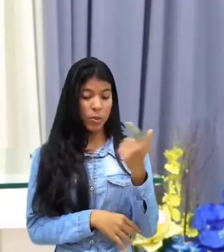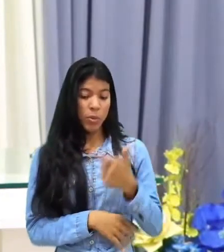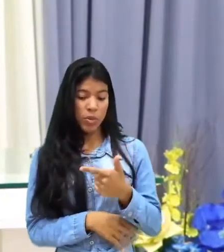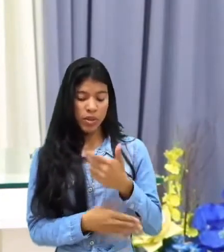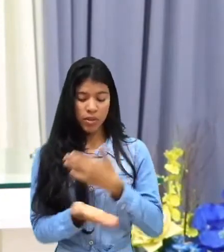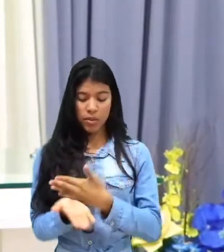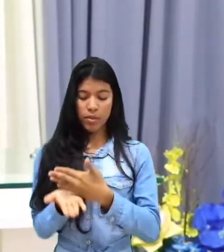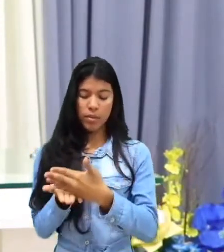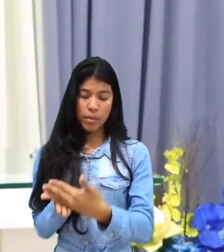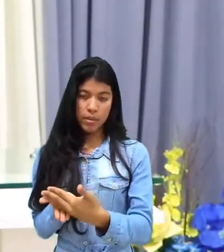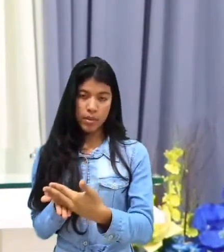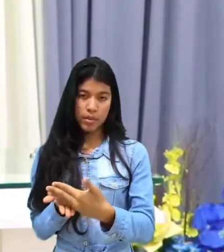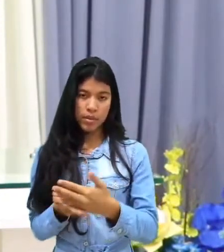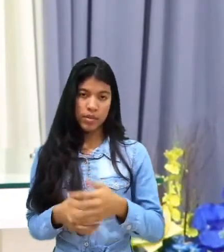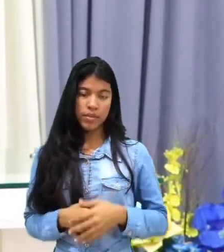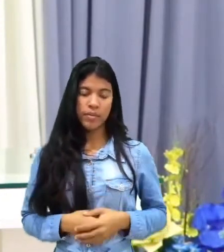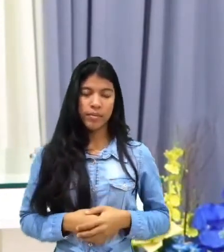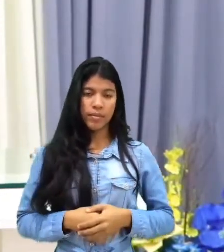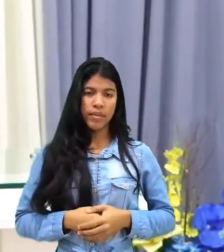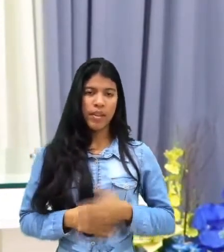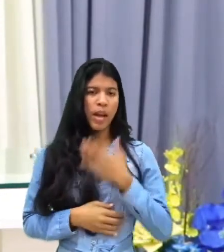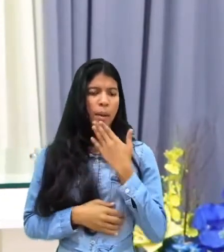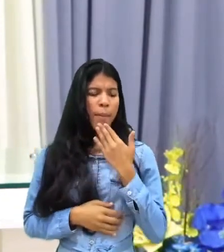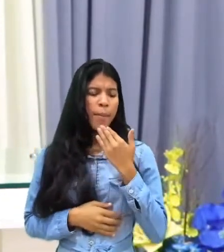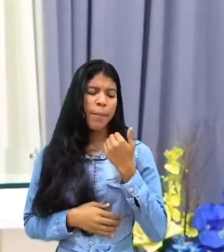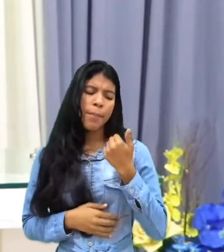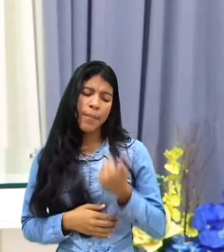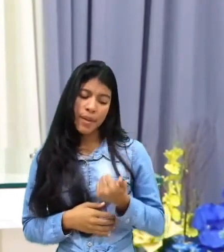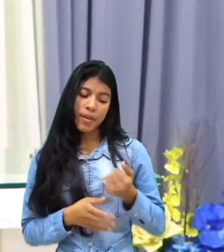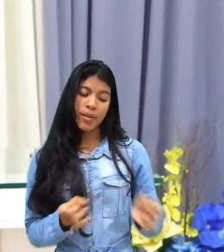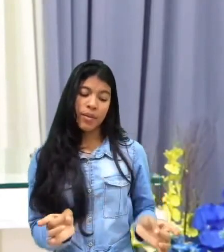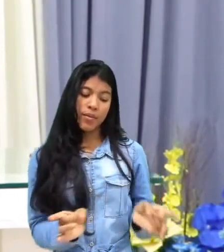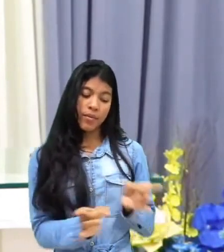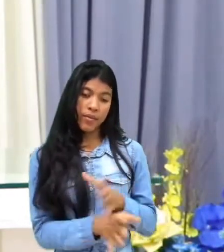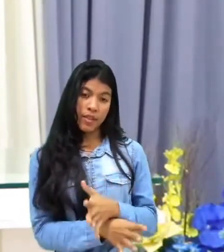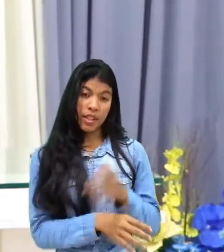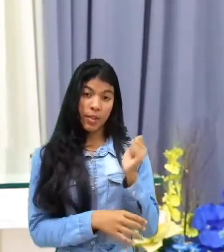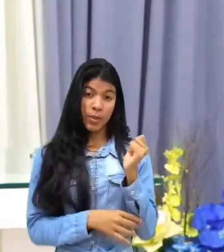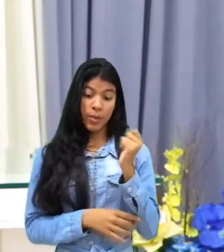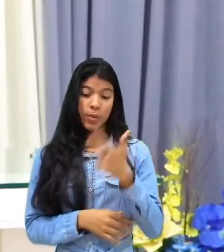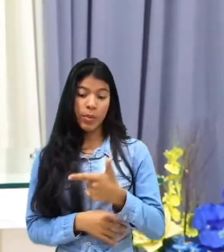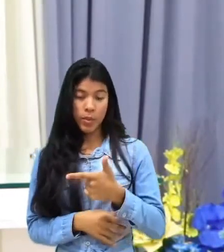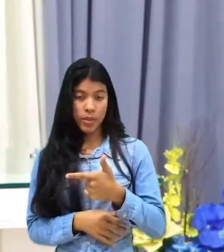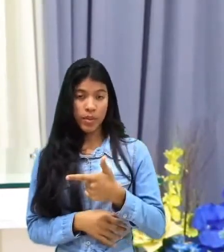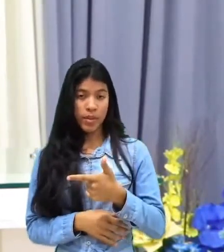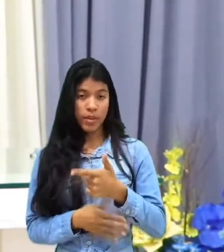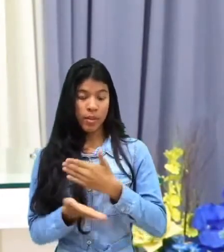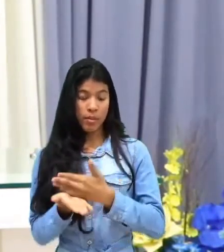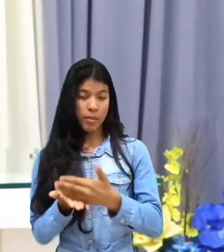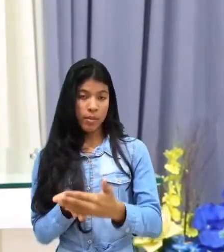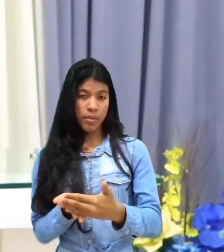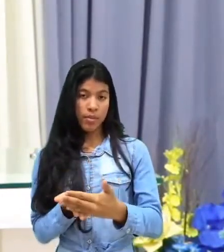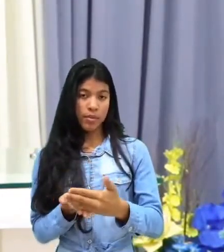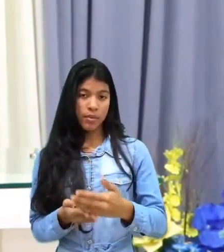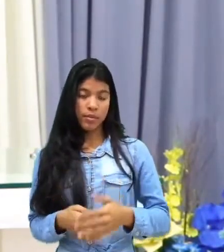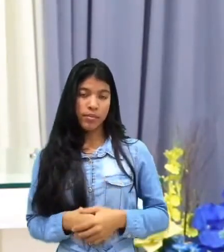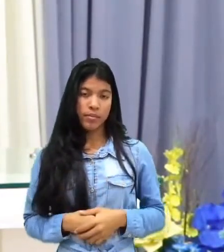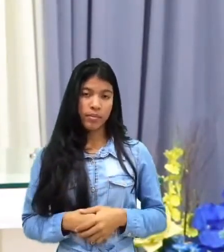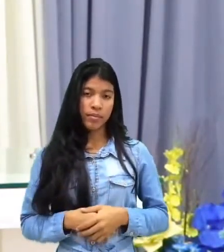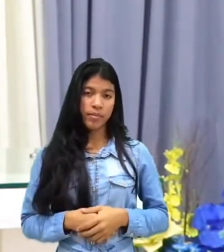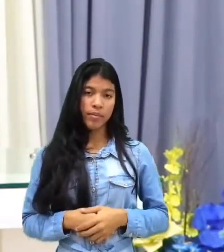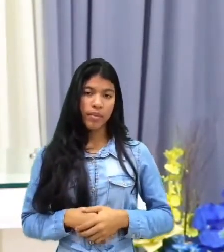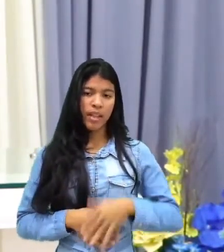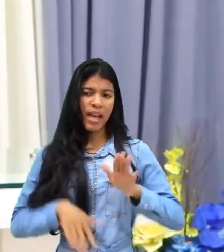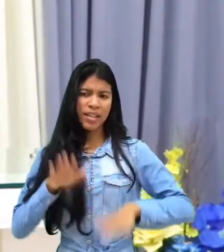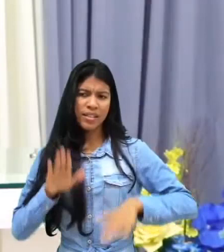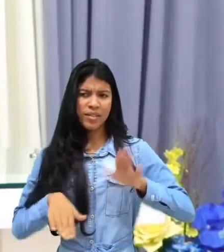princípio. Melhor é o fim de uma coisa do que o princípio, o começo. Às vezes o começo é